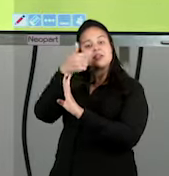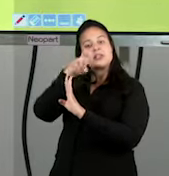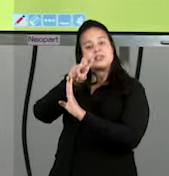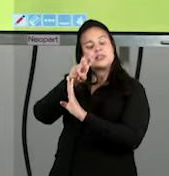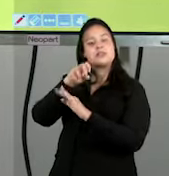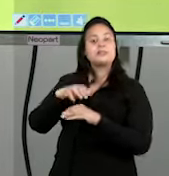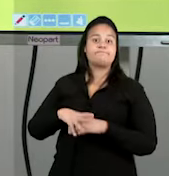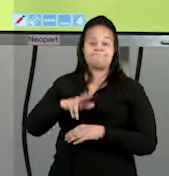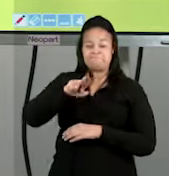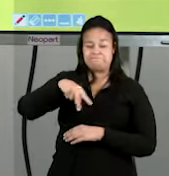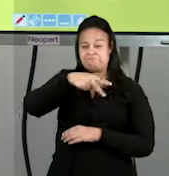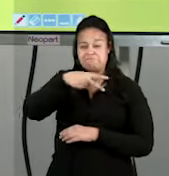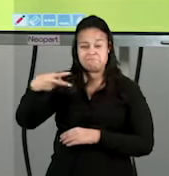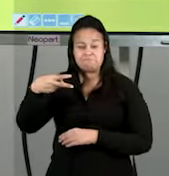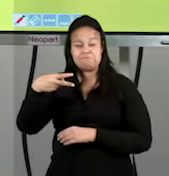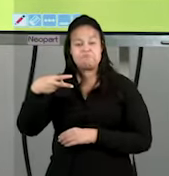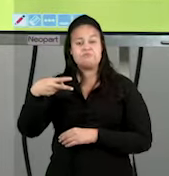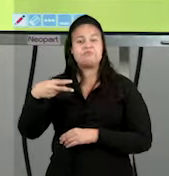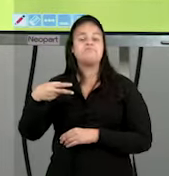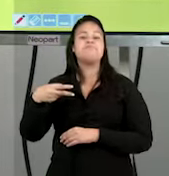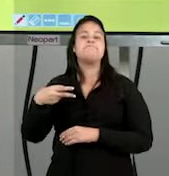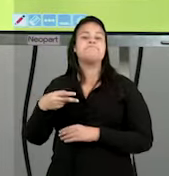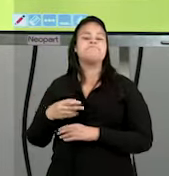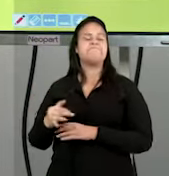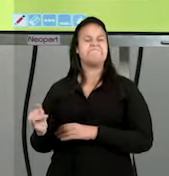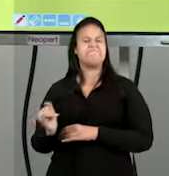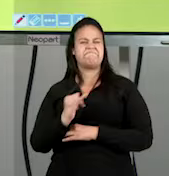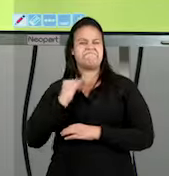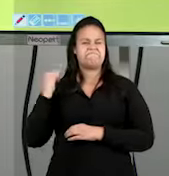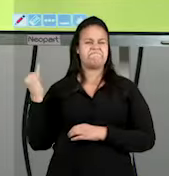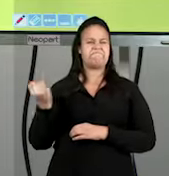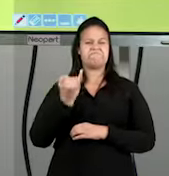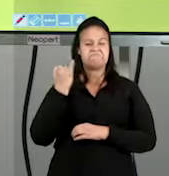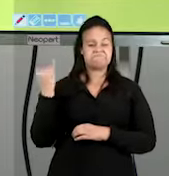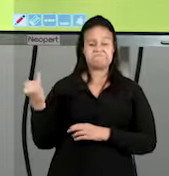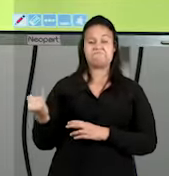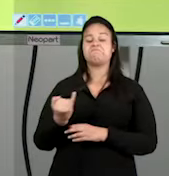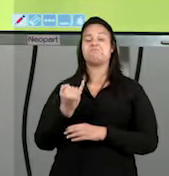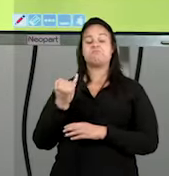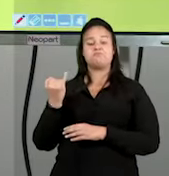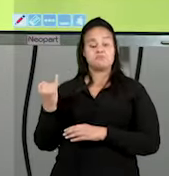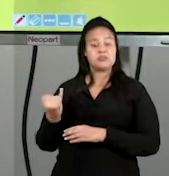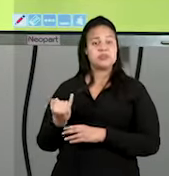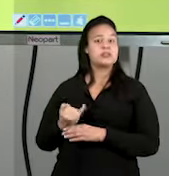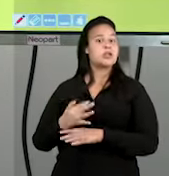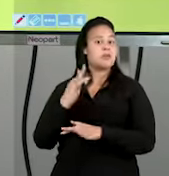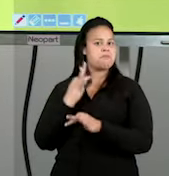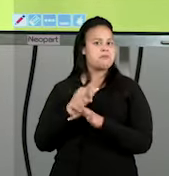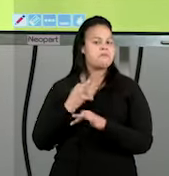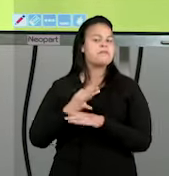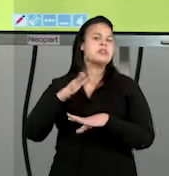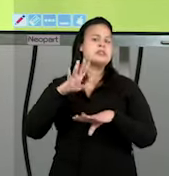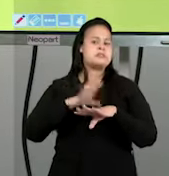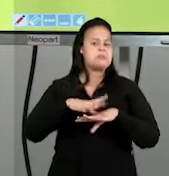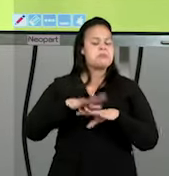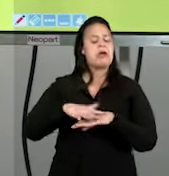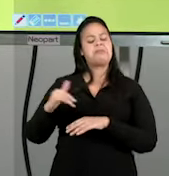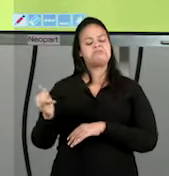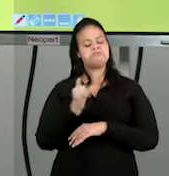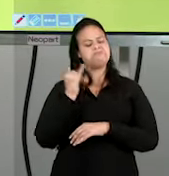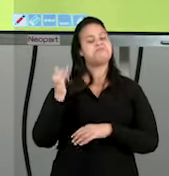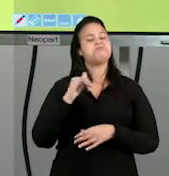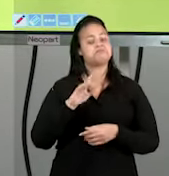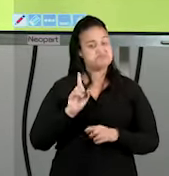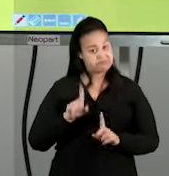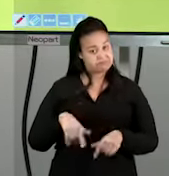pi, gente, ele é tão consagrado para vários físicos, matemáticos, né?